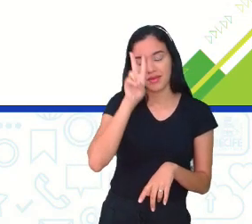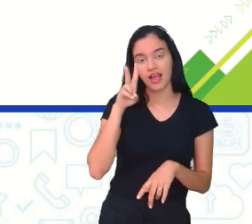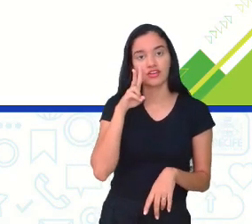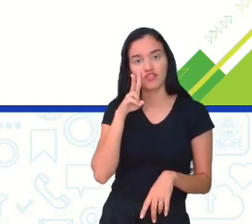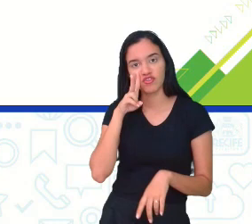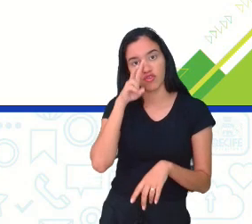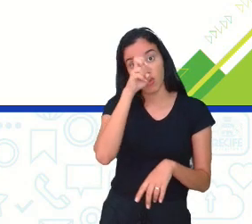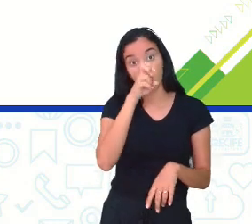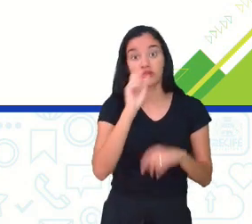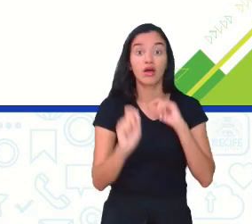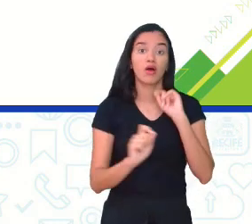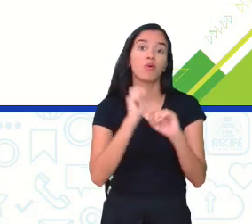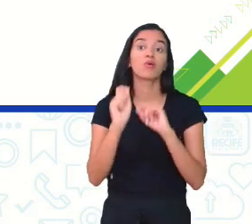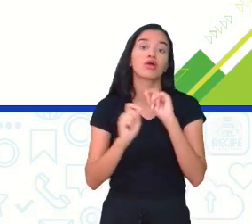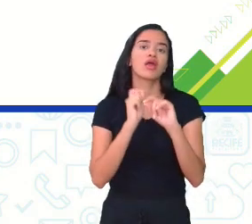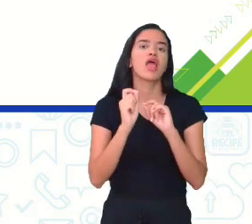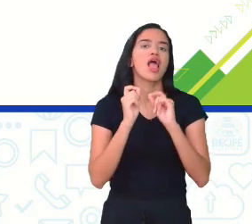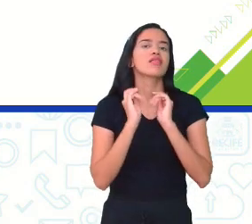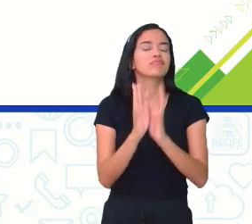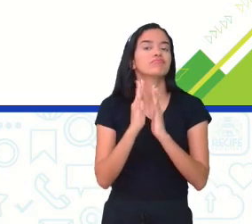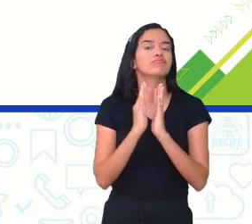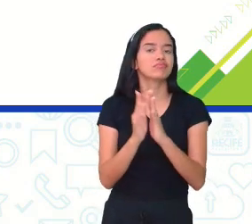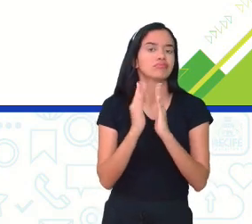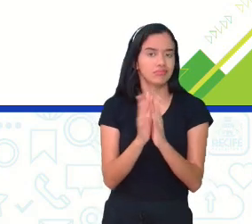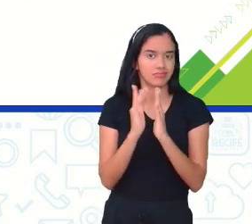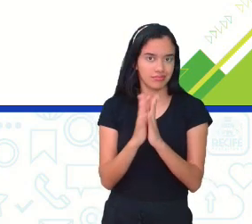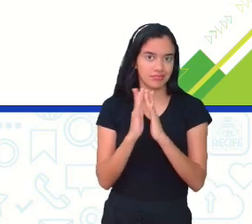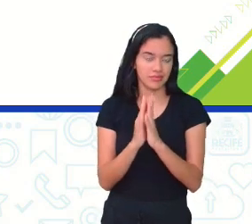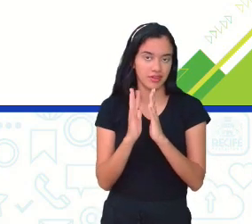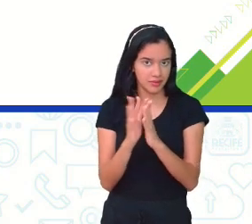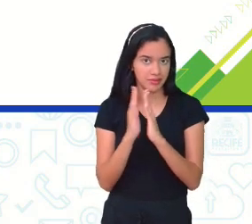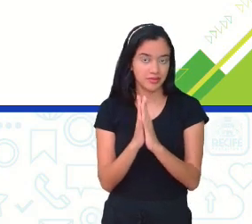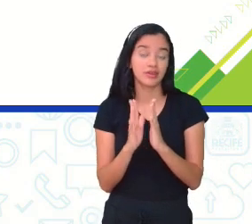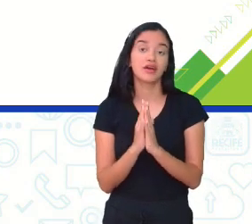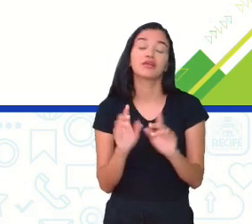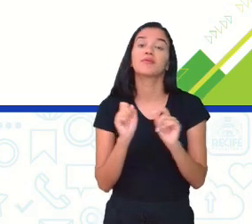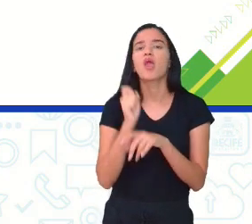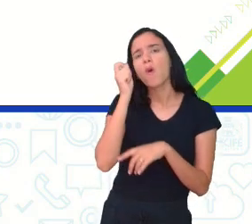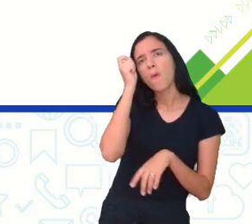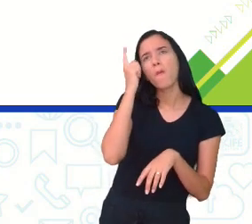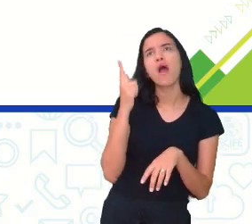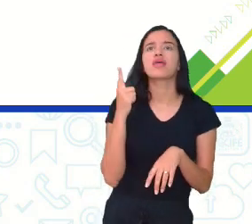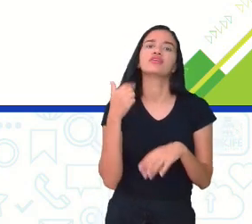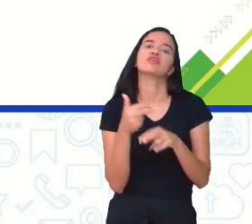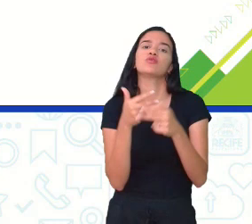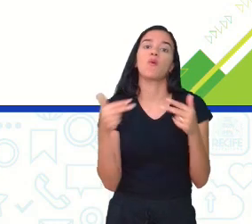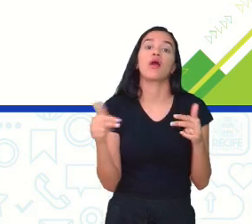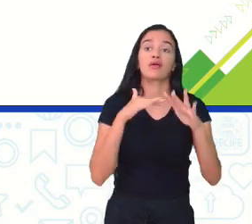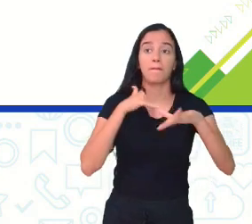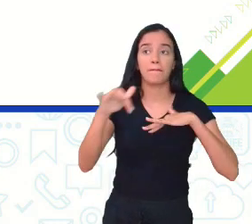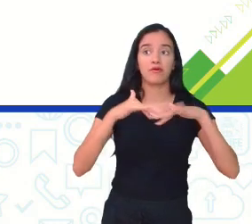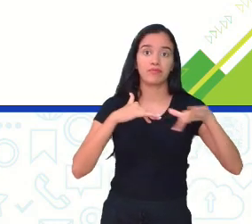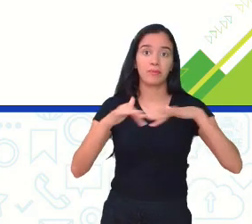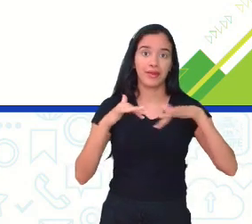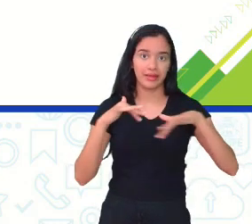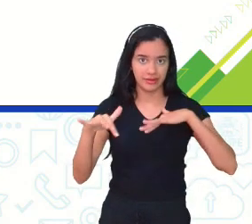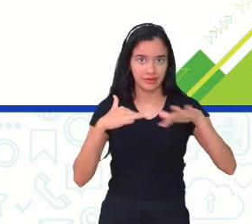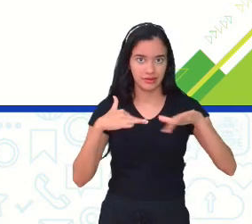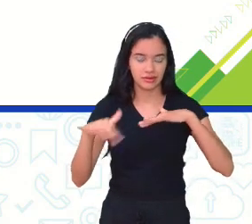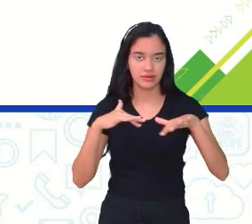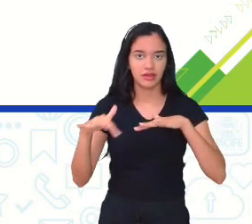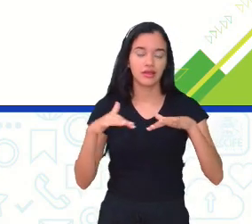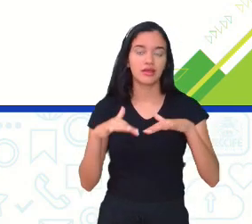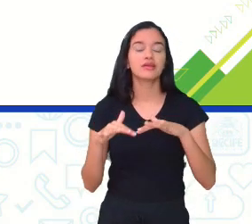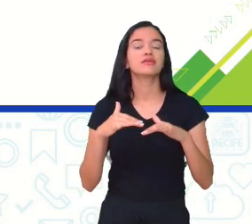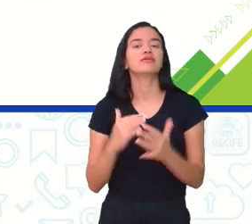força dinâmica. O nome dinâmico já traz para a gente, né, uma ideia aí de algo que se movimenta, né, algo que está ali em